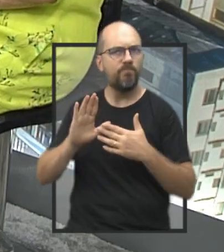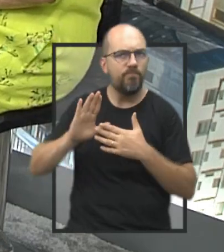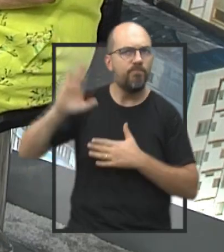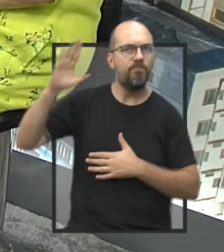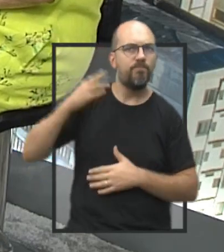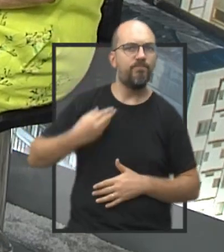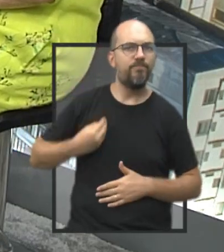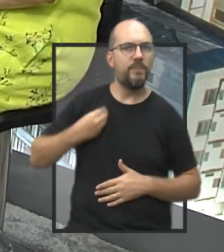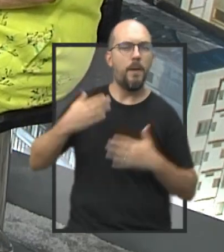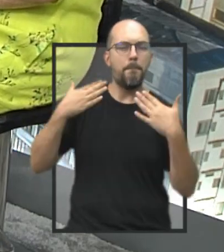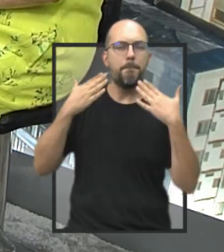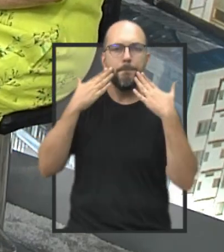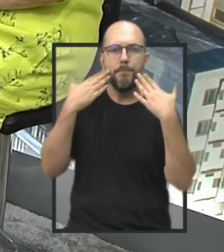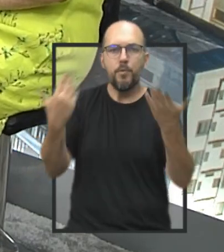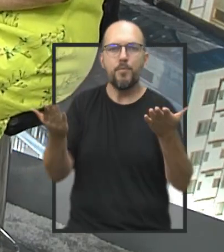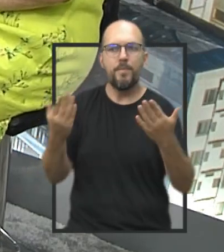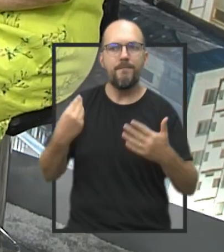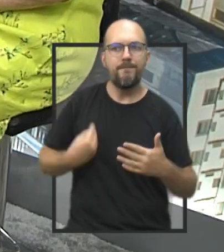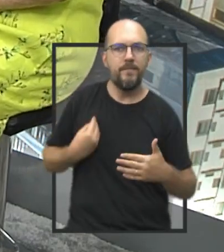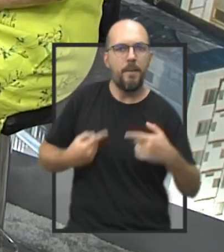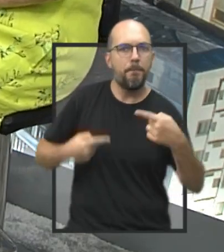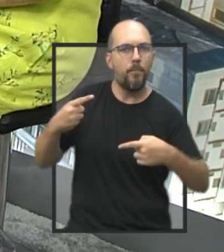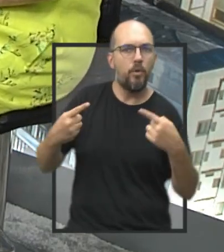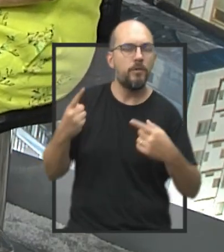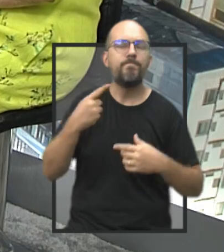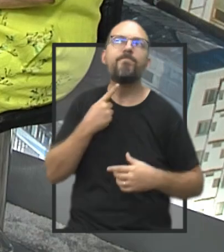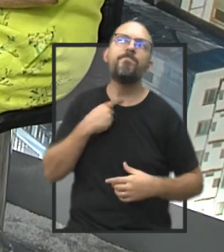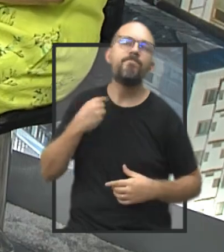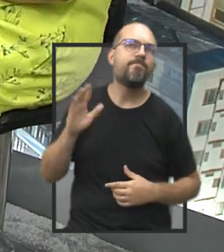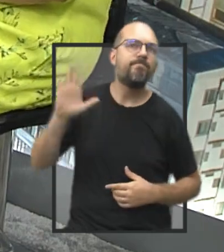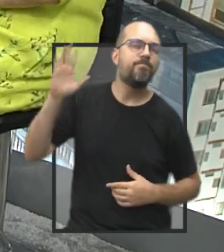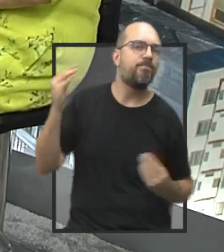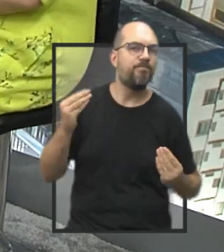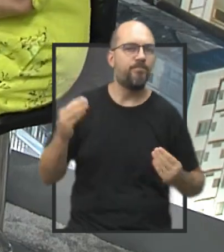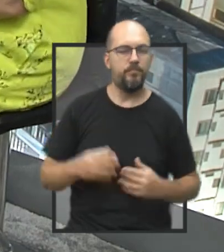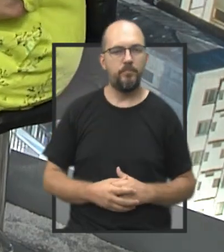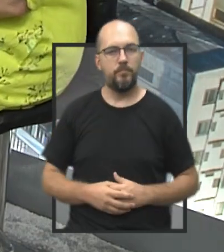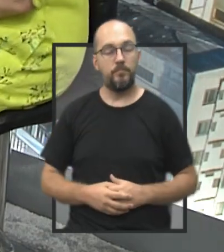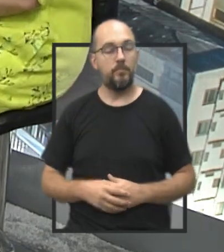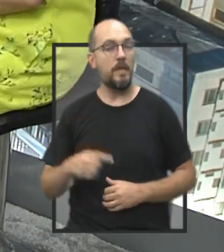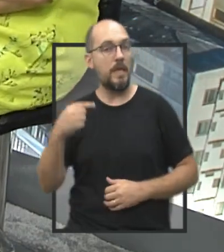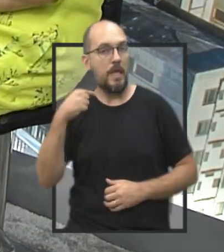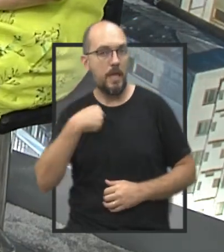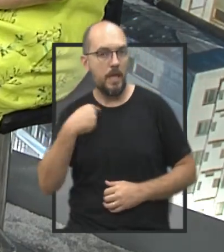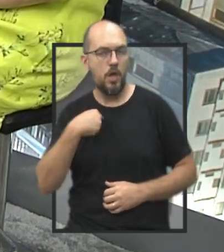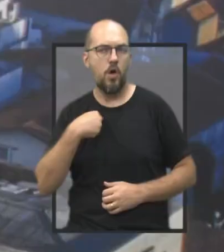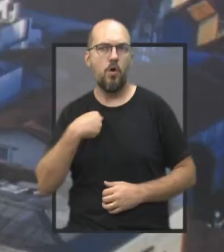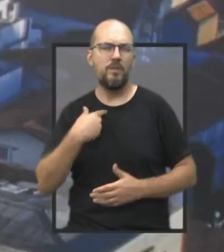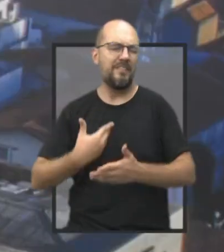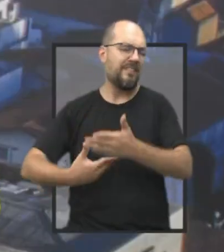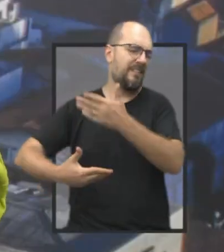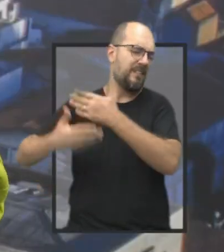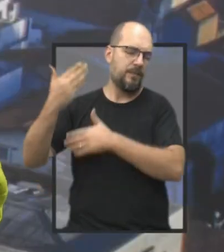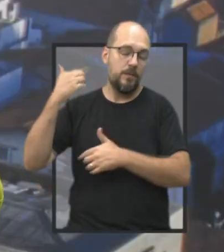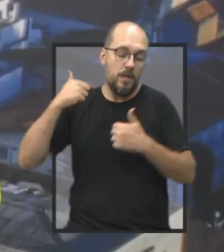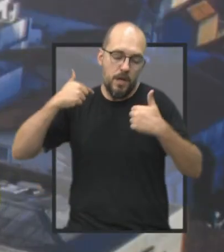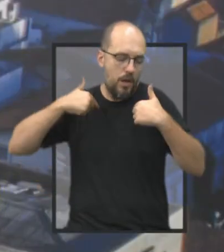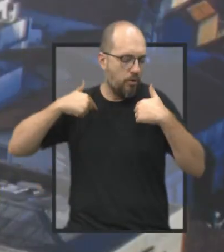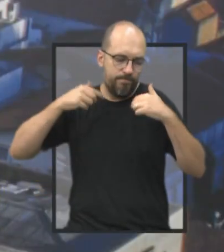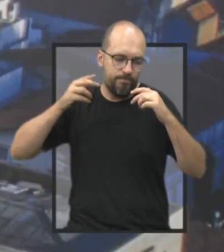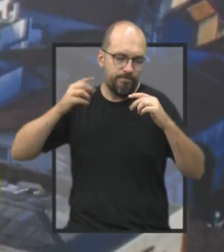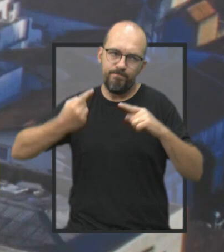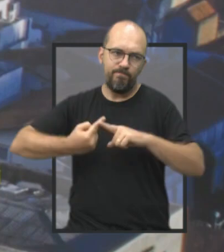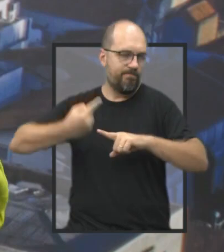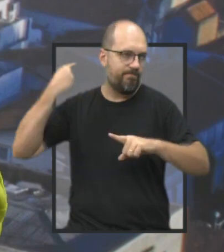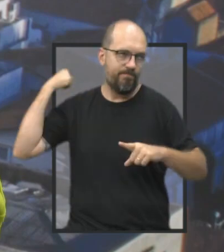vida pública, da vida política aqui da cidade? Eu digo que desde que eu me conheço por gente, eu sempre fui uma